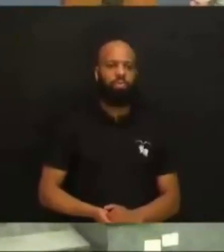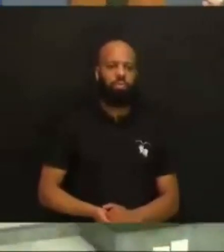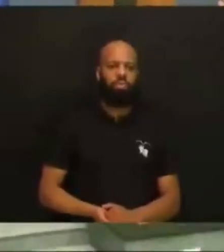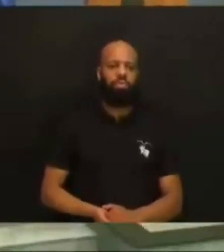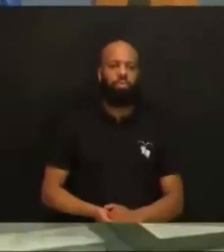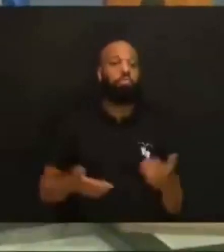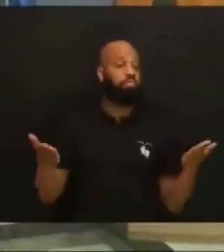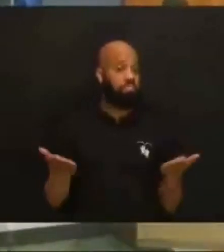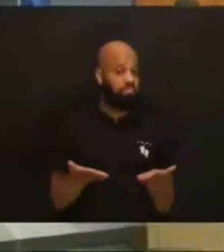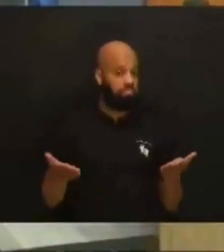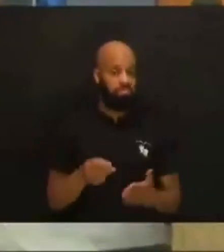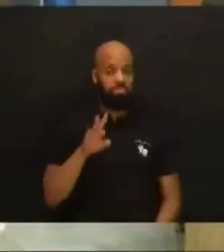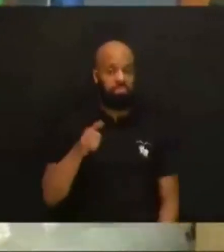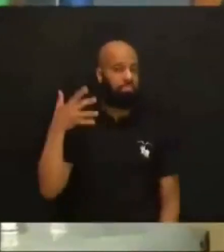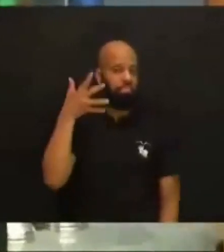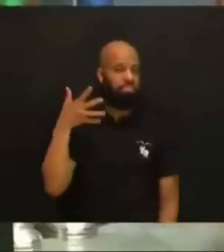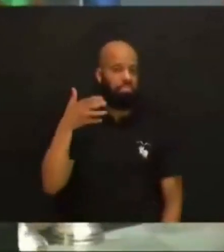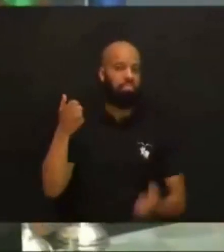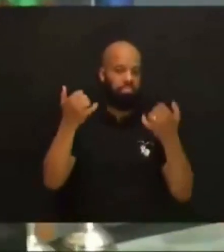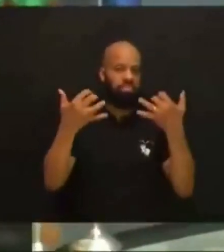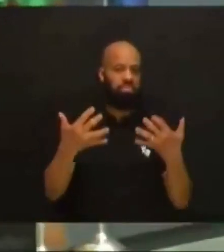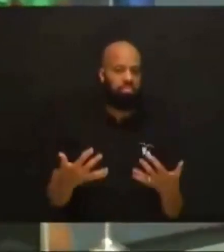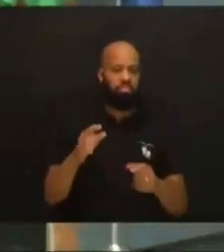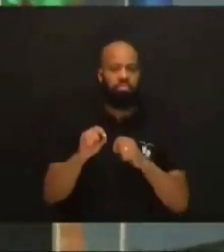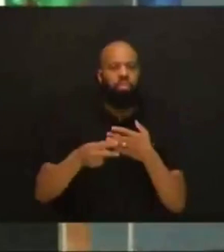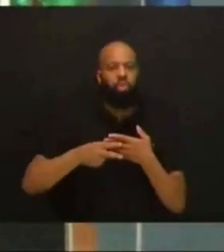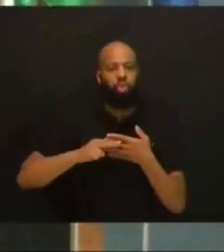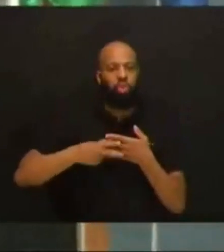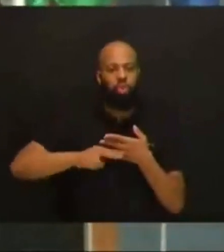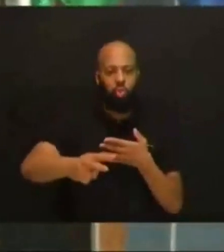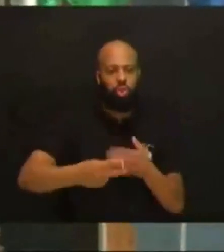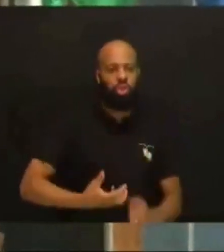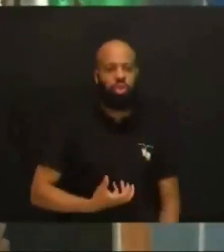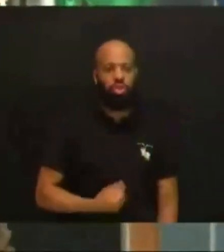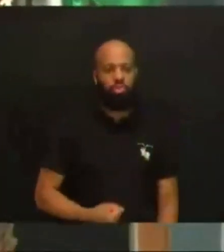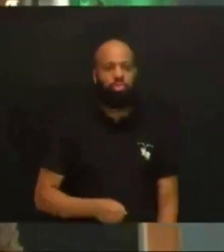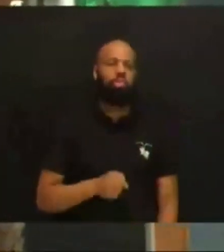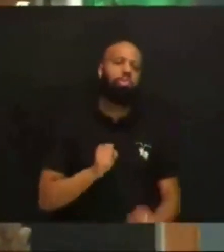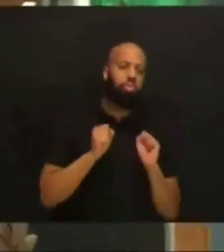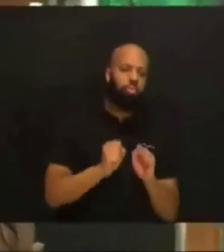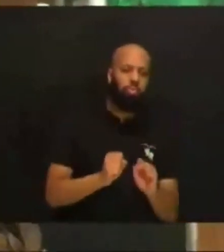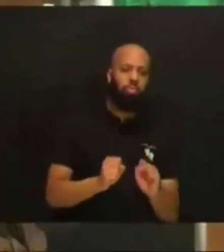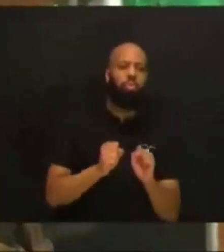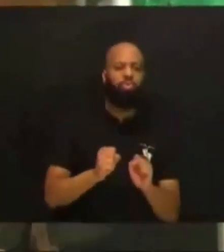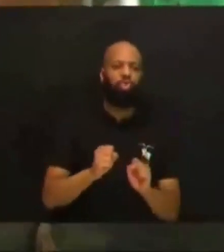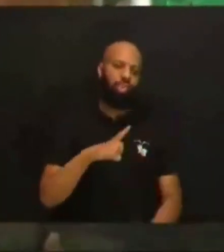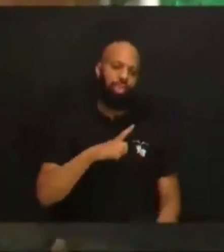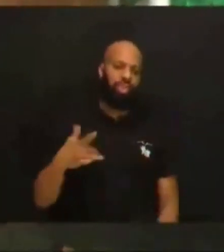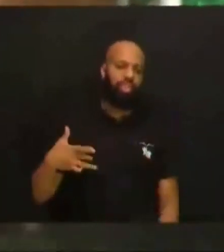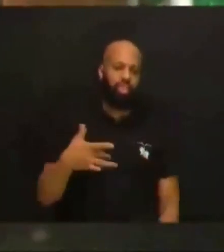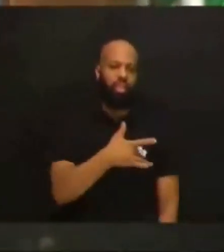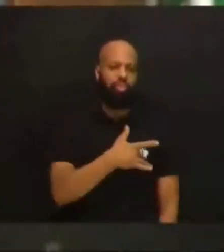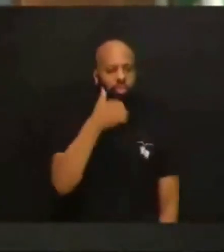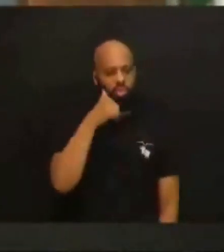Agora, para falar sobre as consequências que o aborto pode ocasionar à saúde da